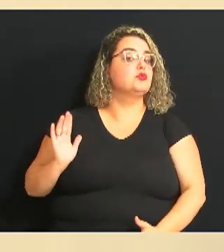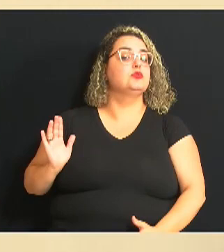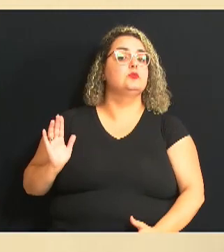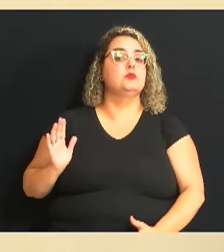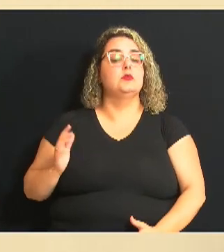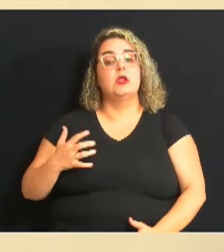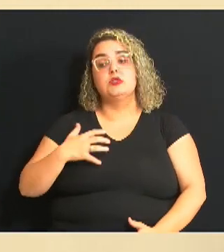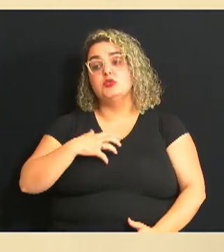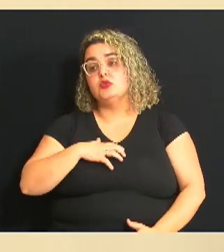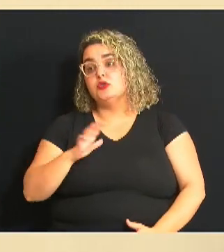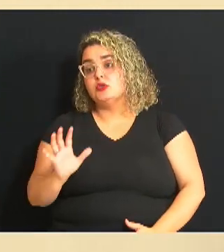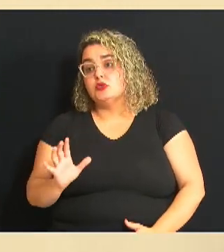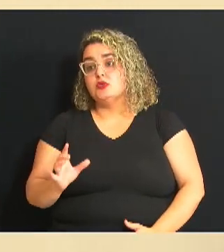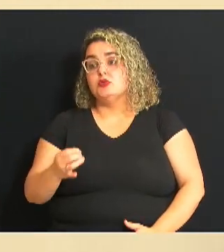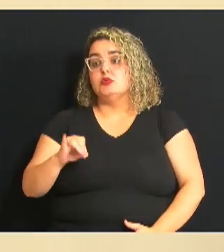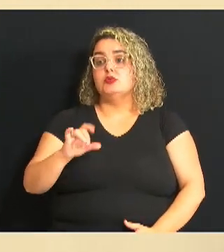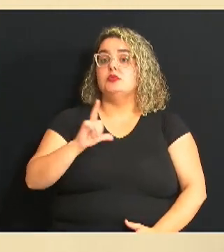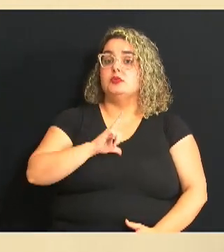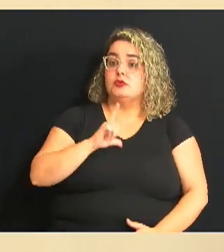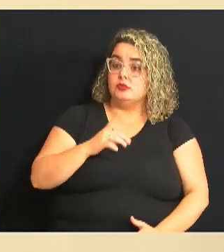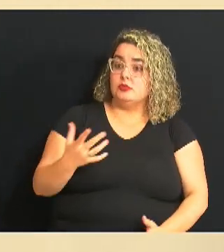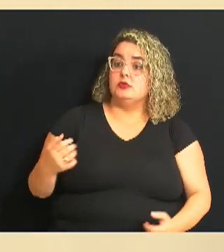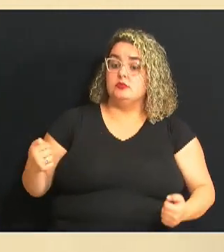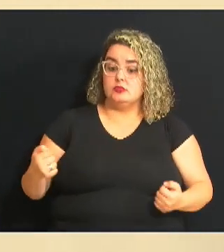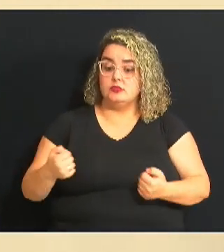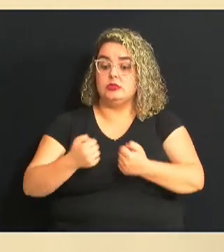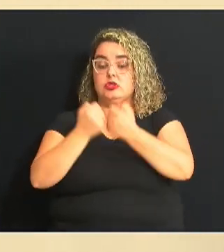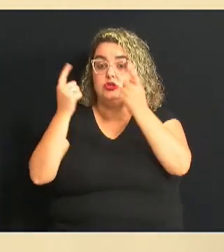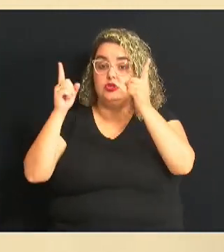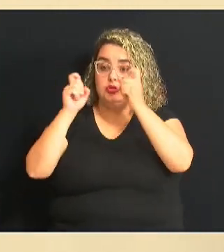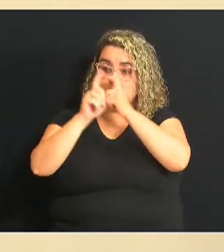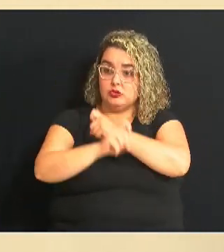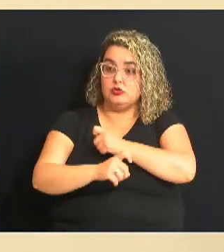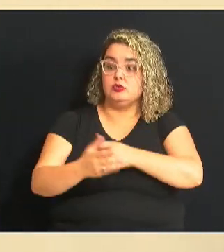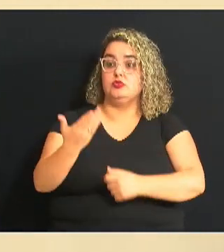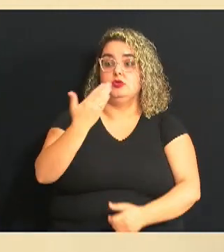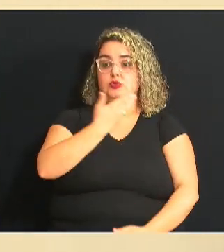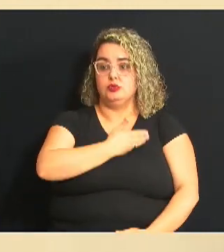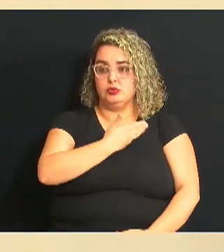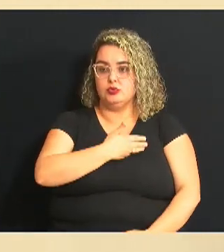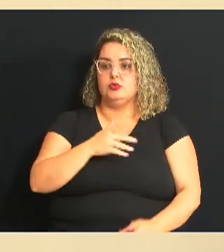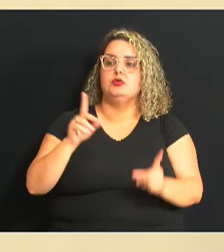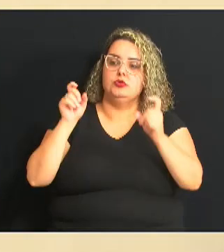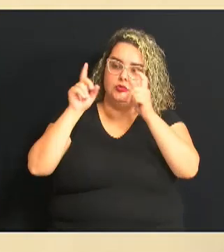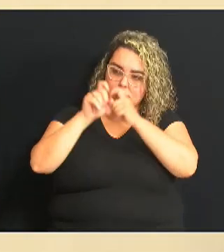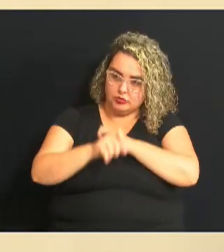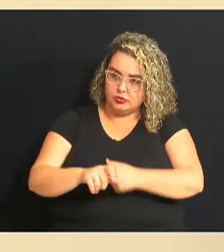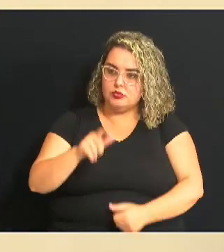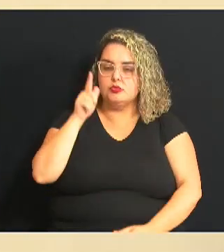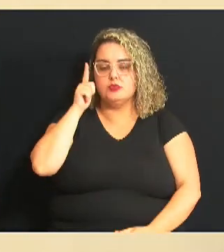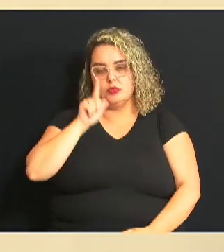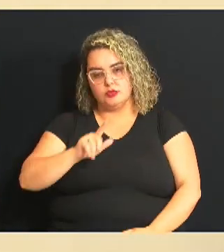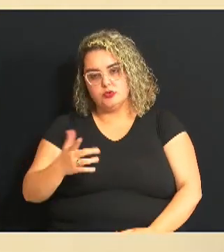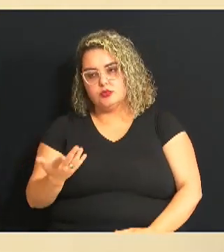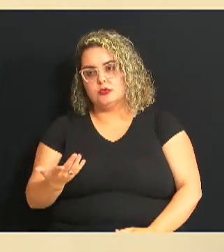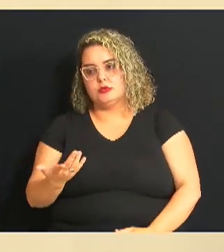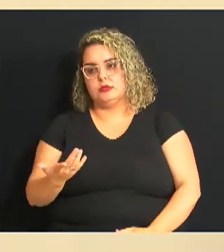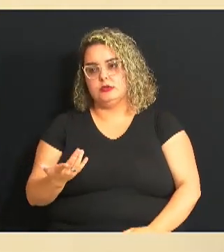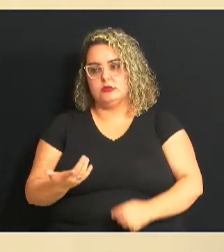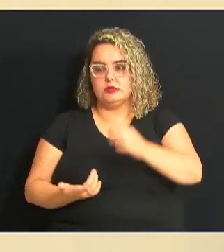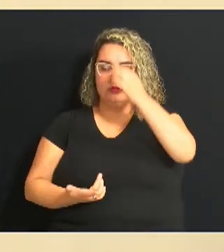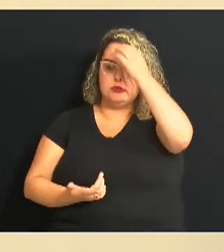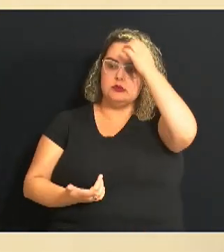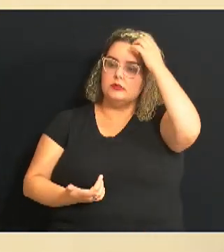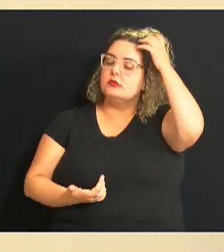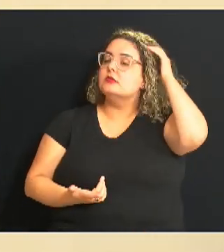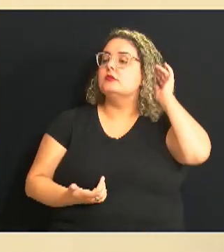nós tivermos aí algum embate duro, difícil com algum amigo, dificilmente a gente vai conseguir fazer com que